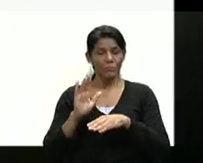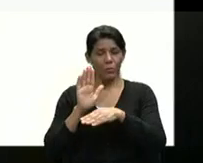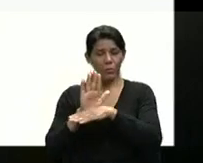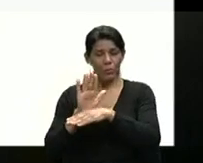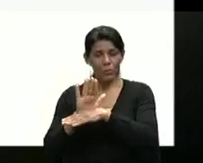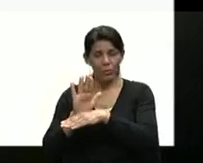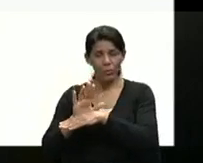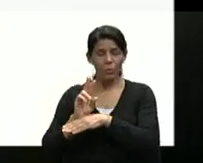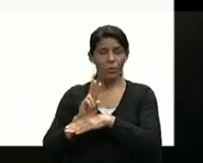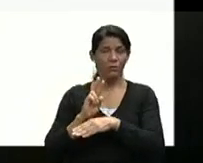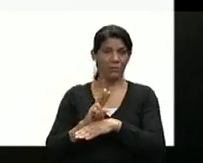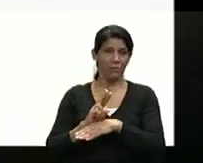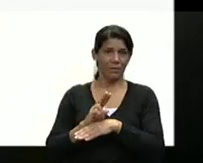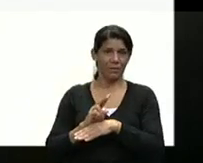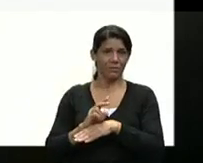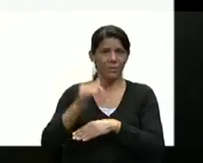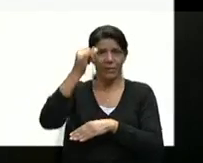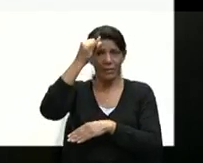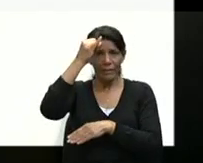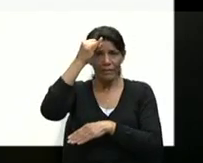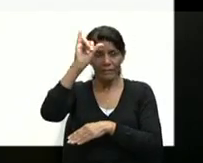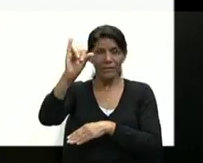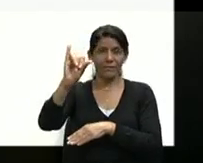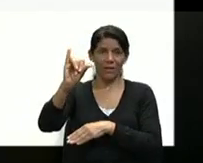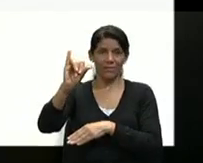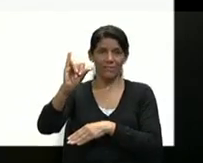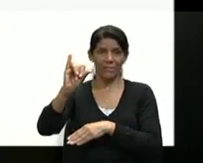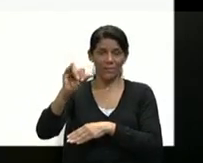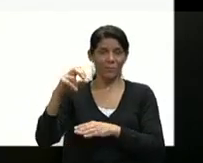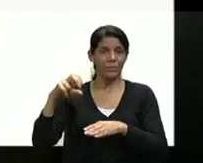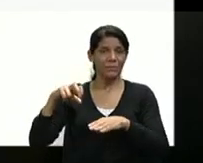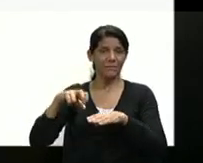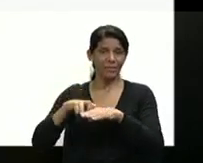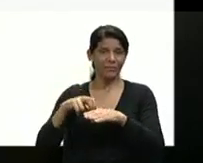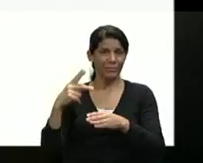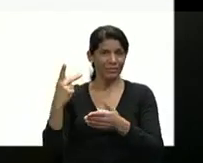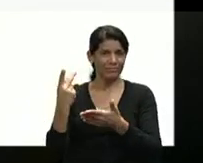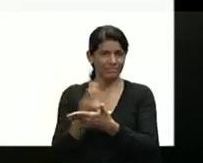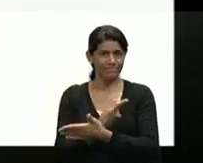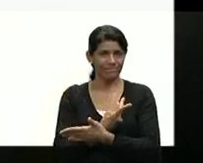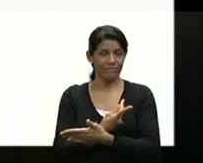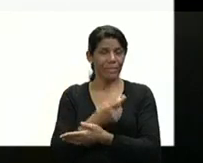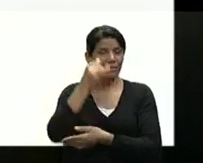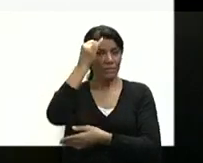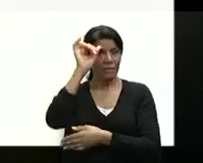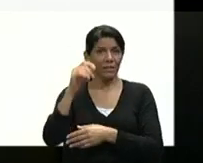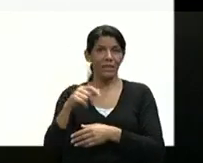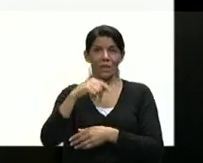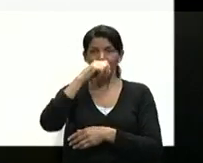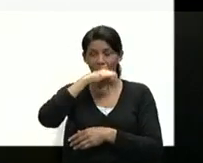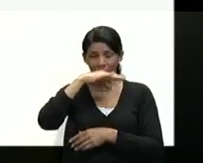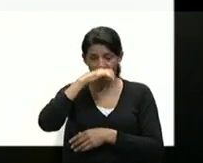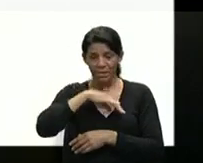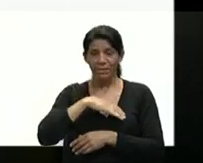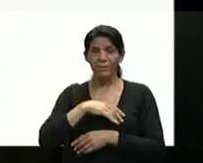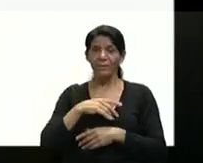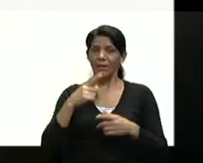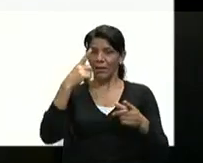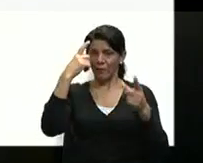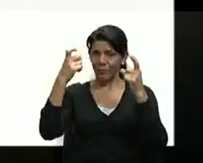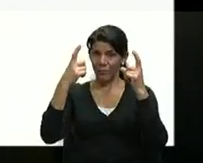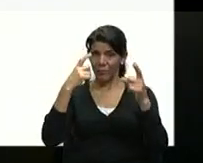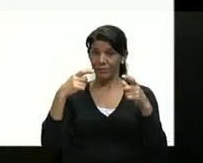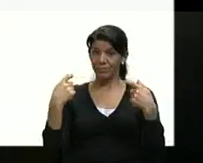nós trabalhamos previamente ao acidente, previamente à violência, e isso tem que